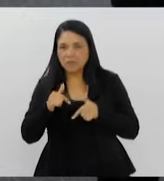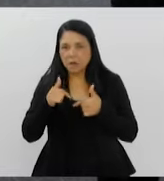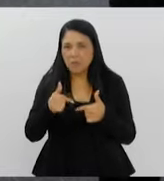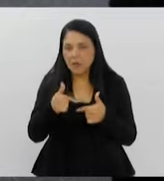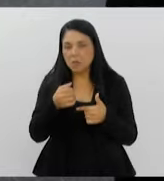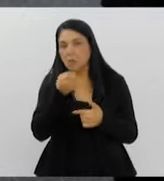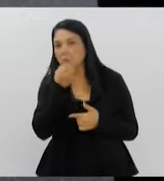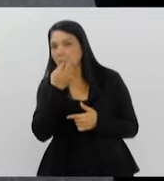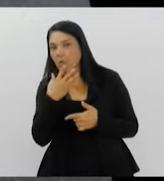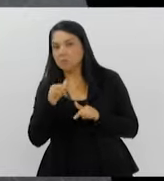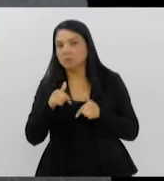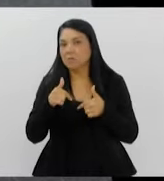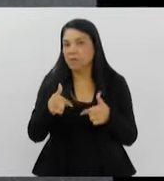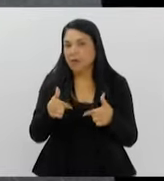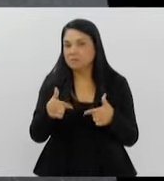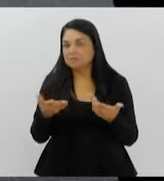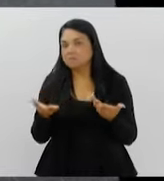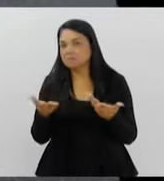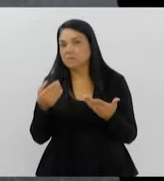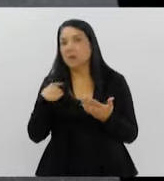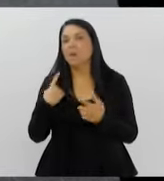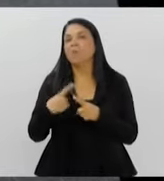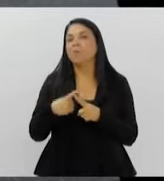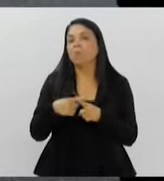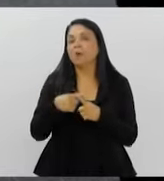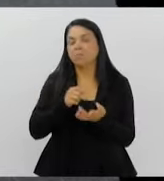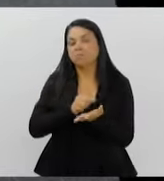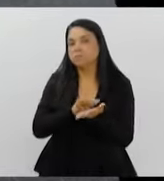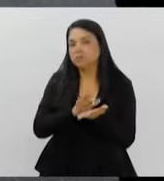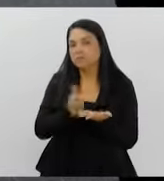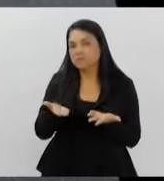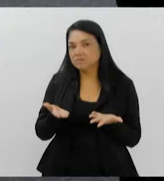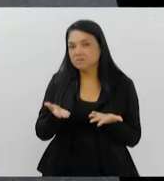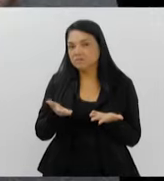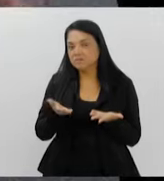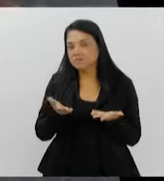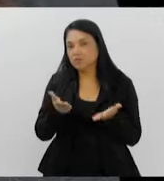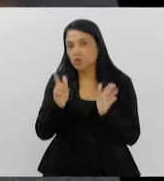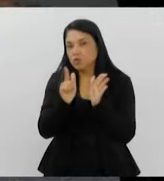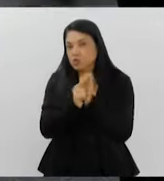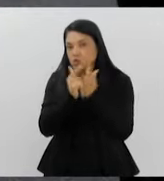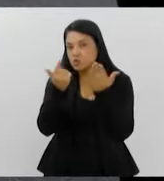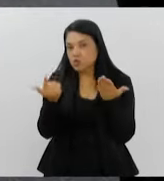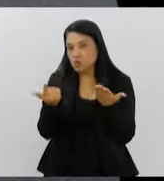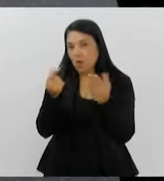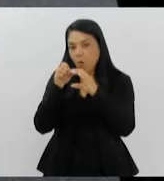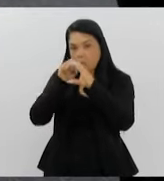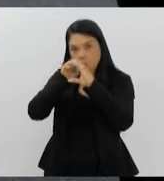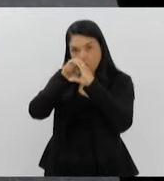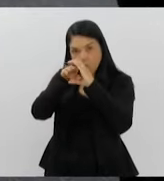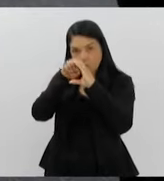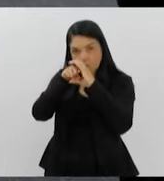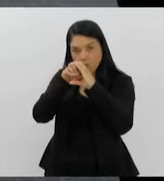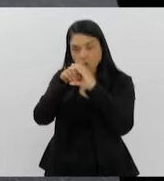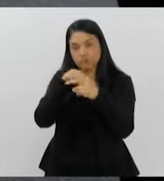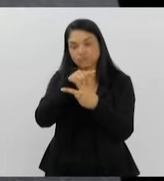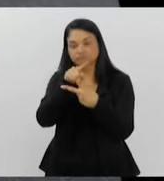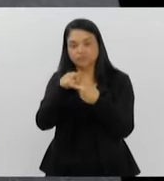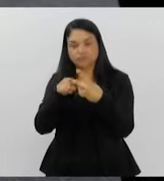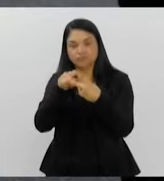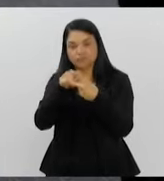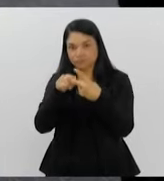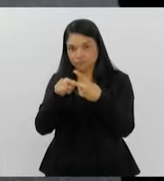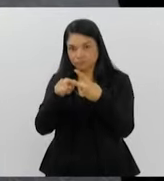ele tá saindo por o jornal O Globo dá dois motivos